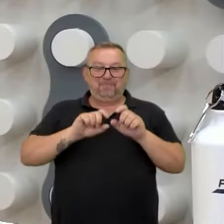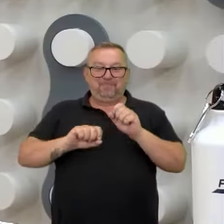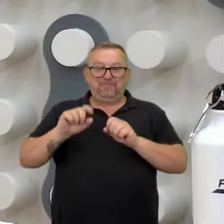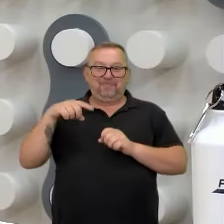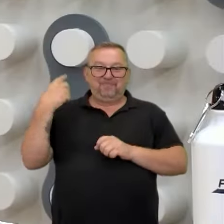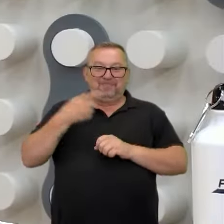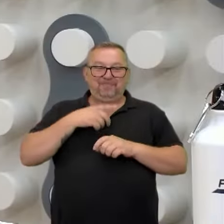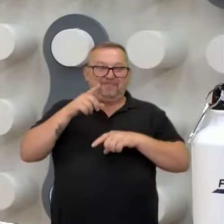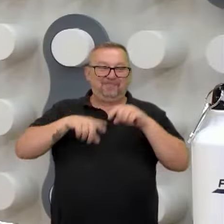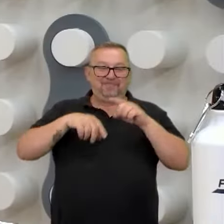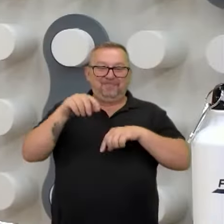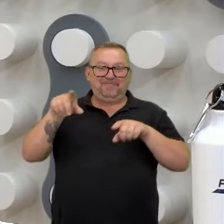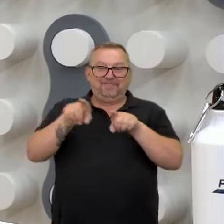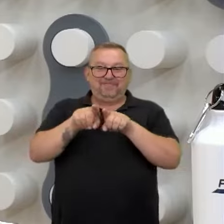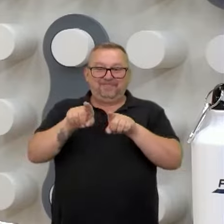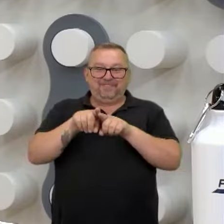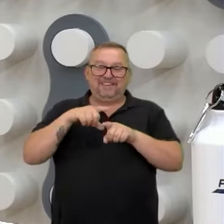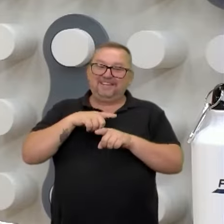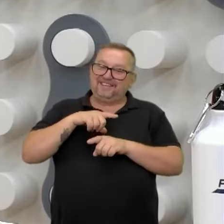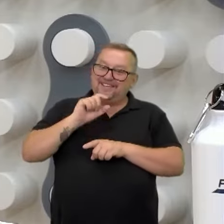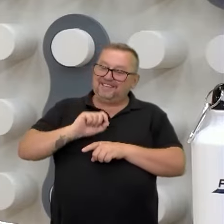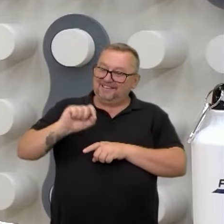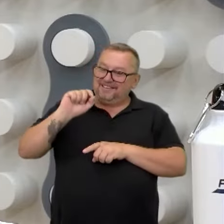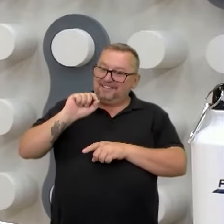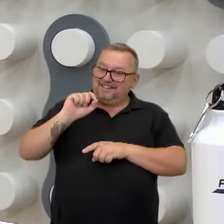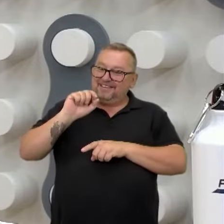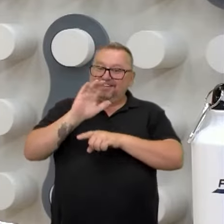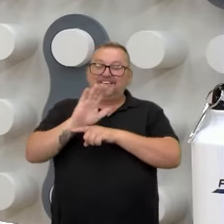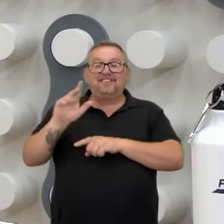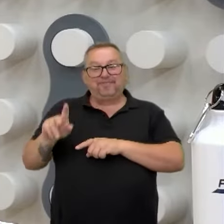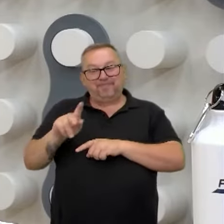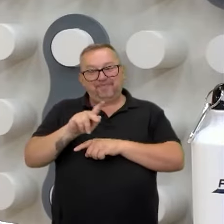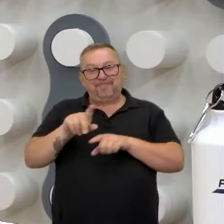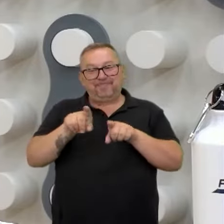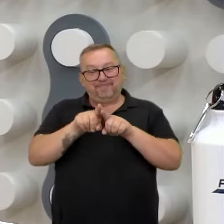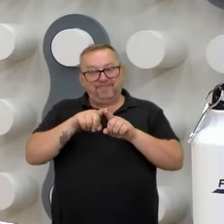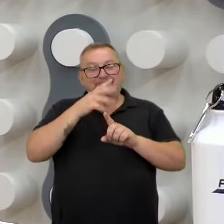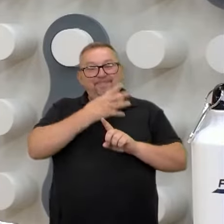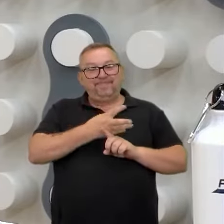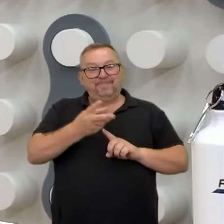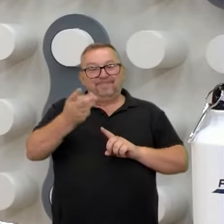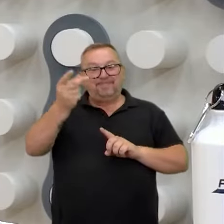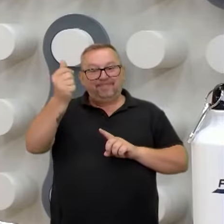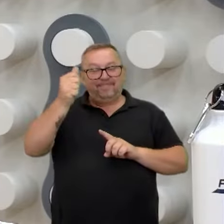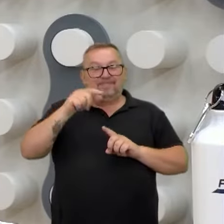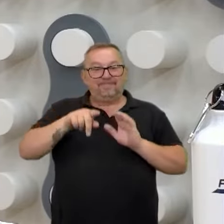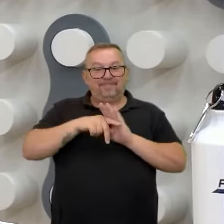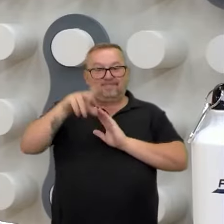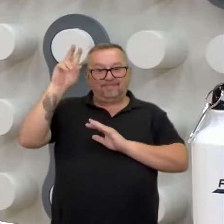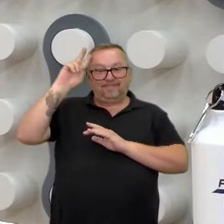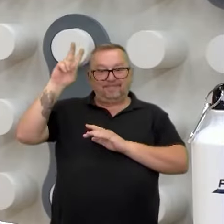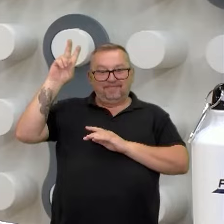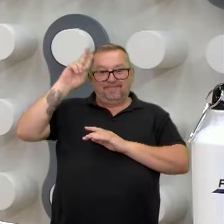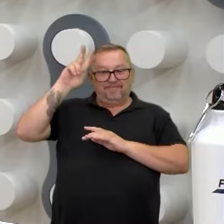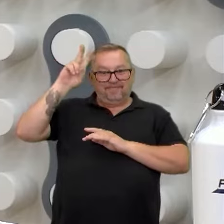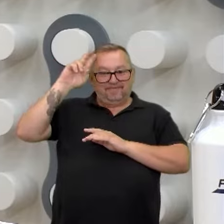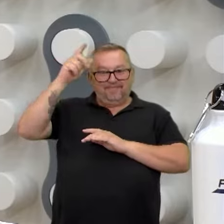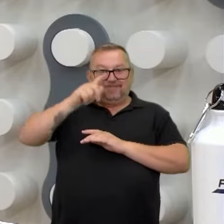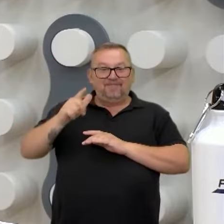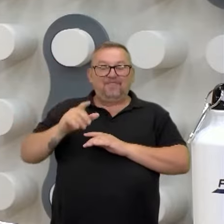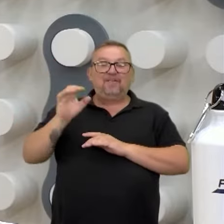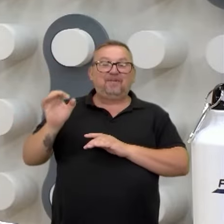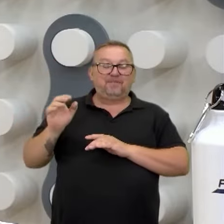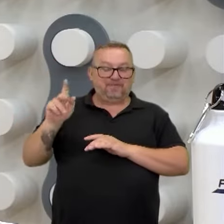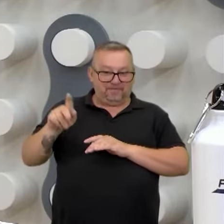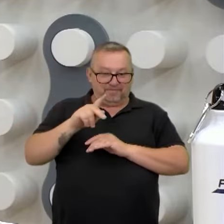que todo esse material eu contei, né, com o apoio dos professores de arte, os professores de histórias, tá? E muitos outros professores